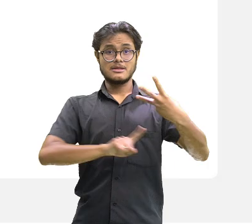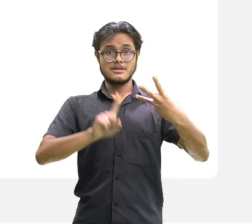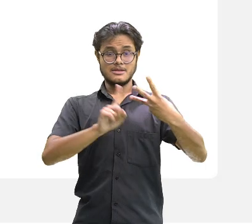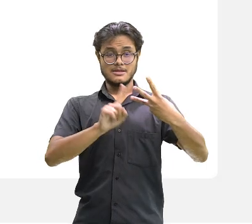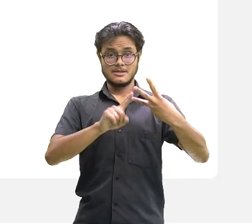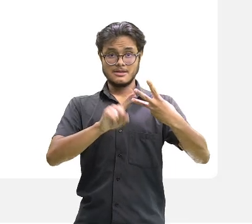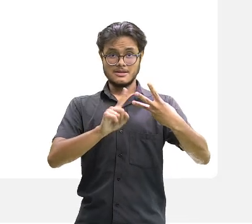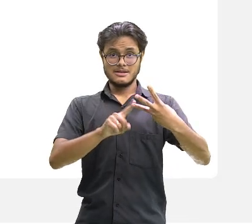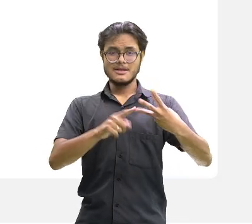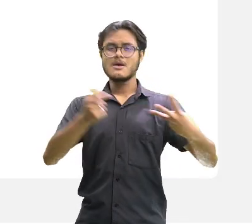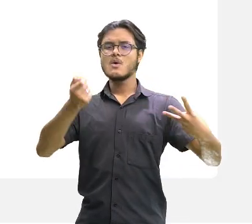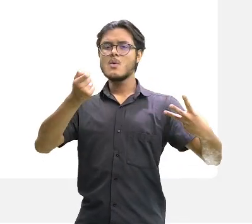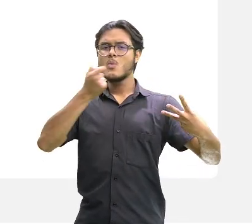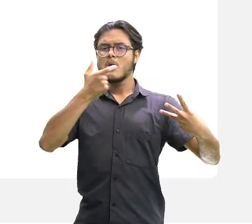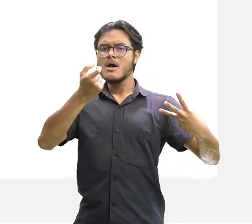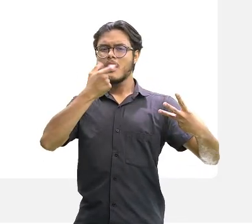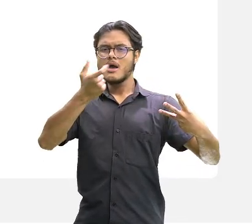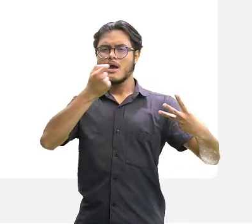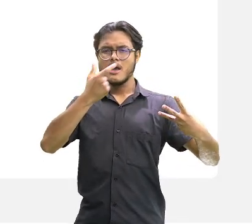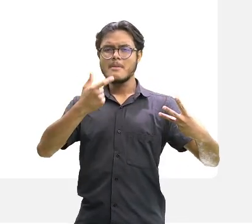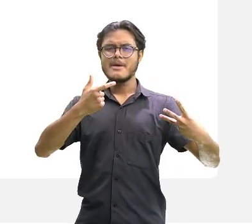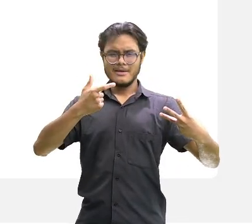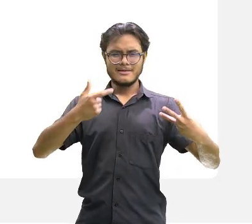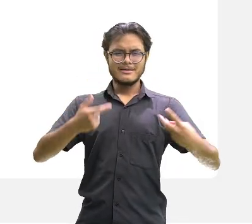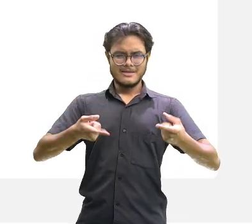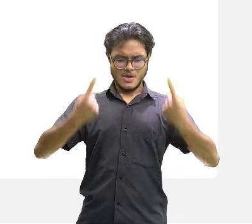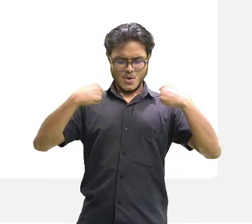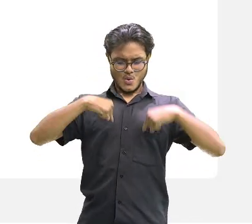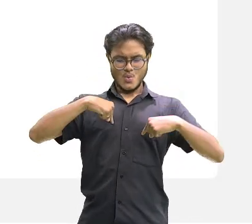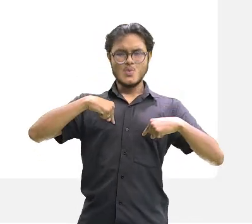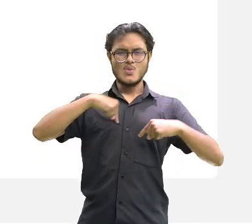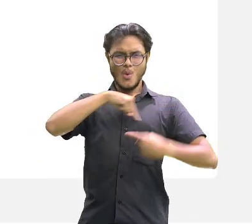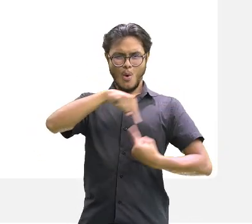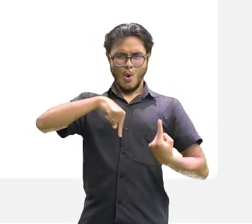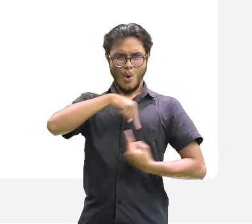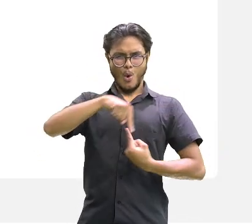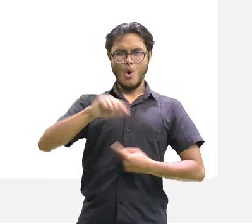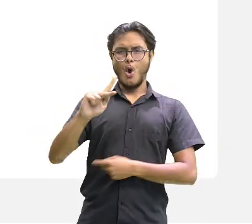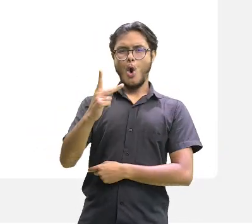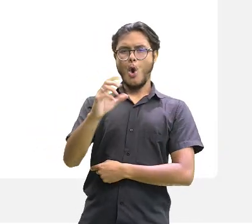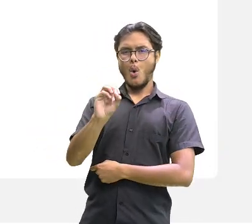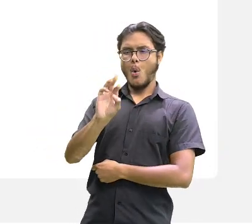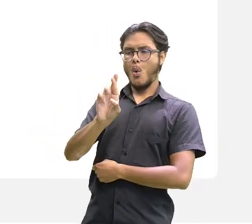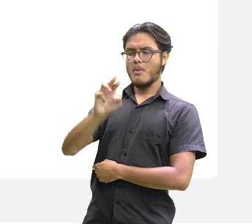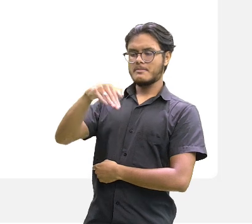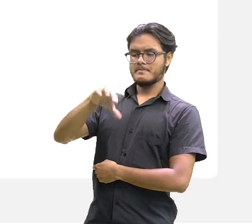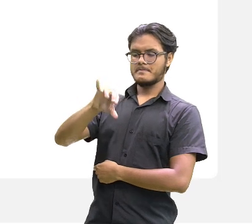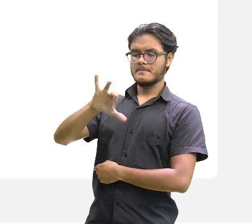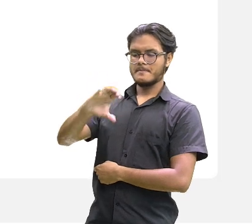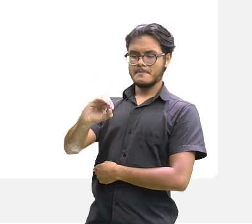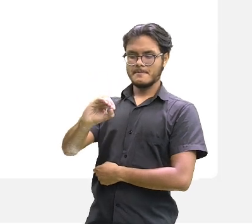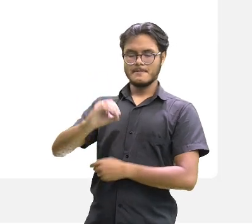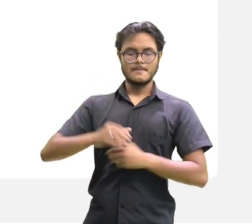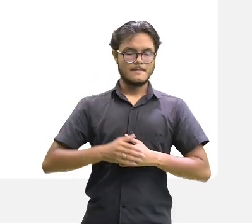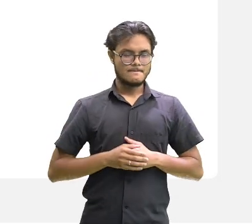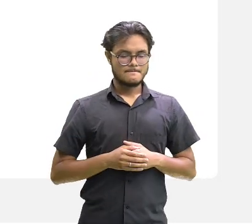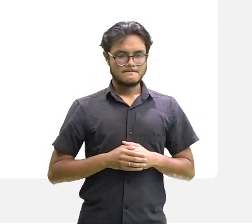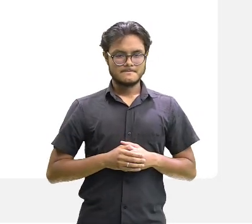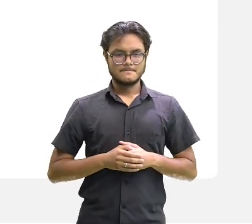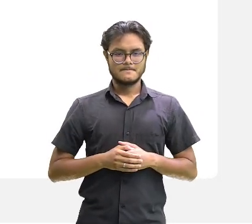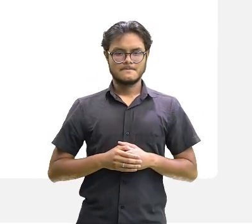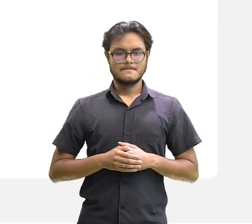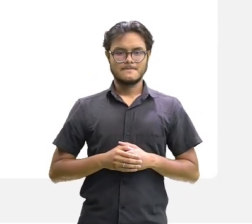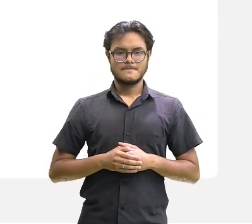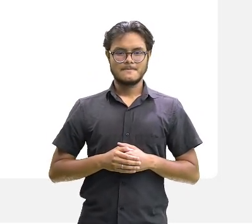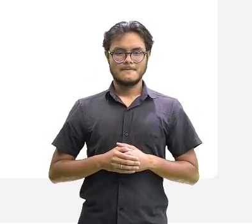hormonais. Isso, os métodos hormonais. Então, aí nós temos, por exemplo, não é verdade? Dentro dos métodos